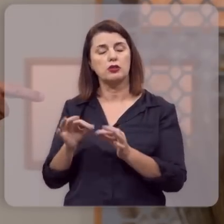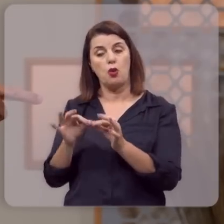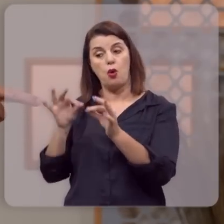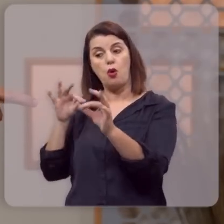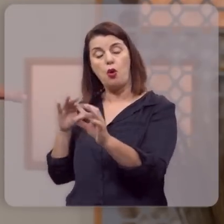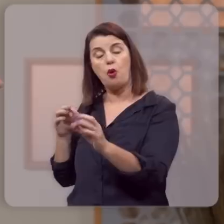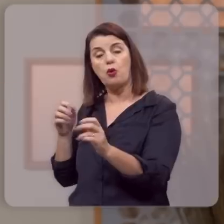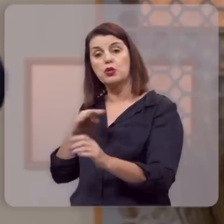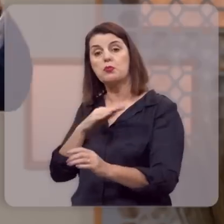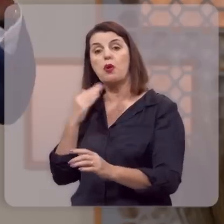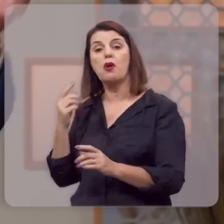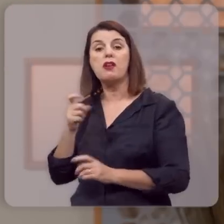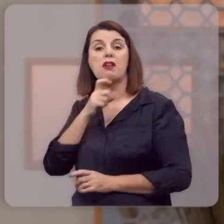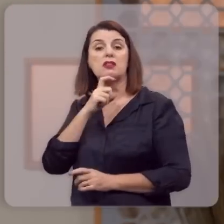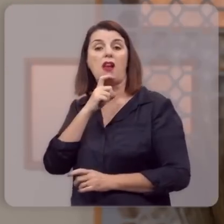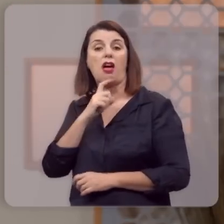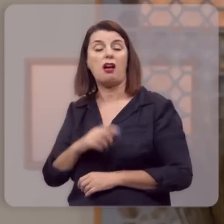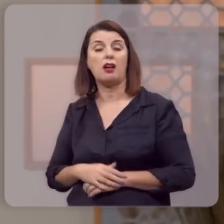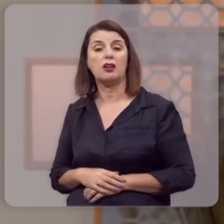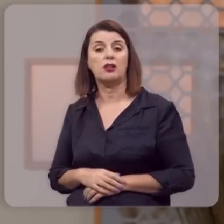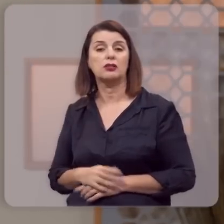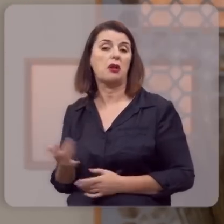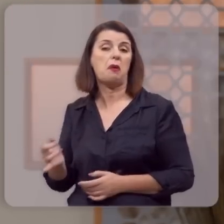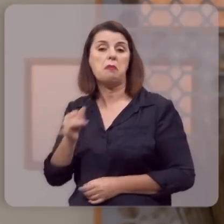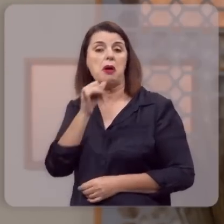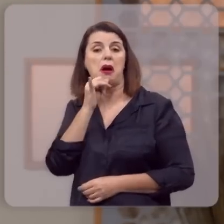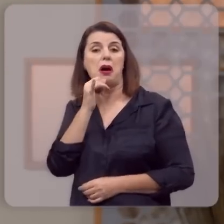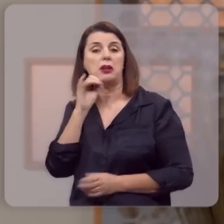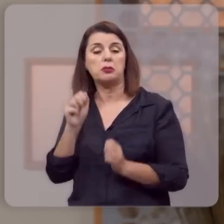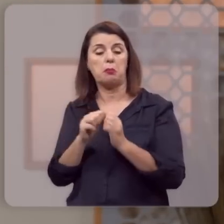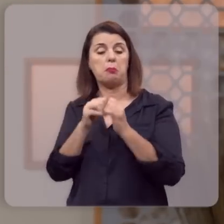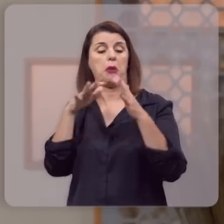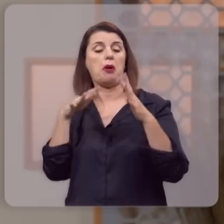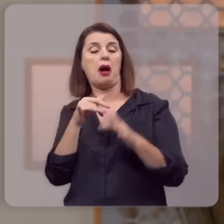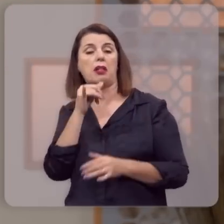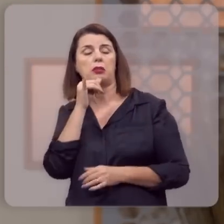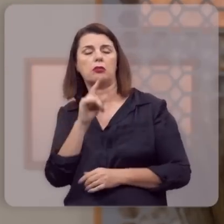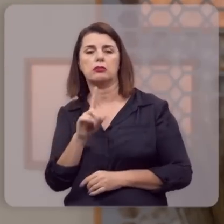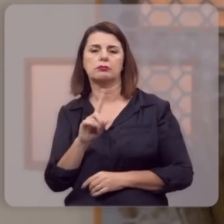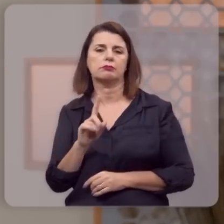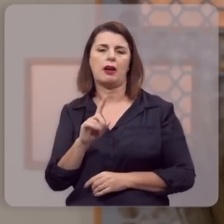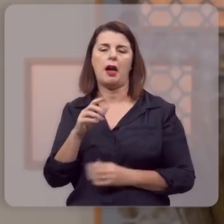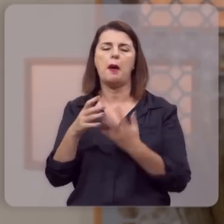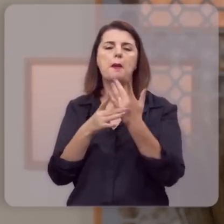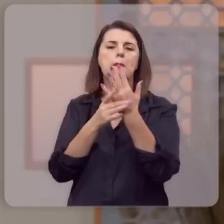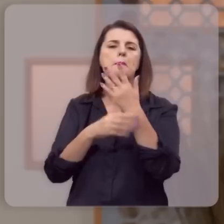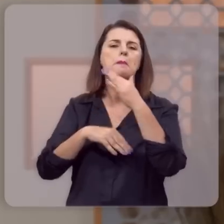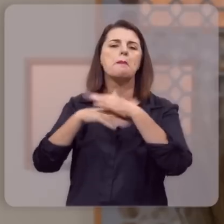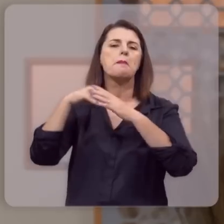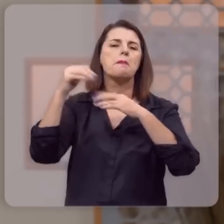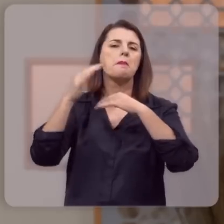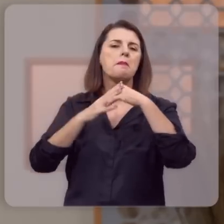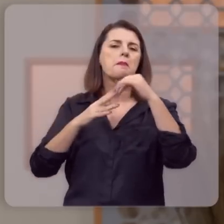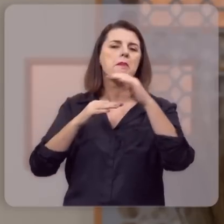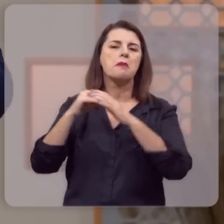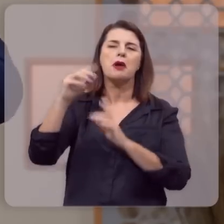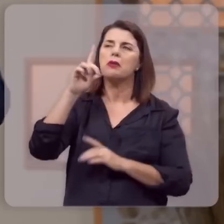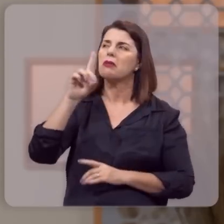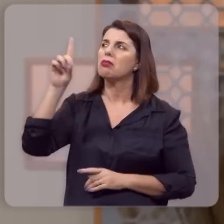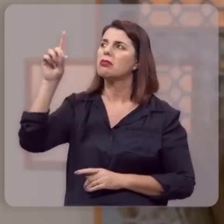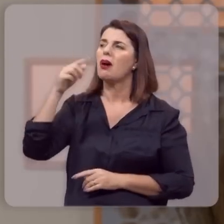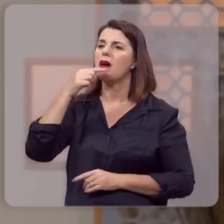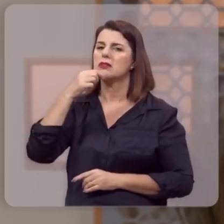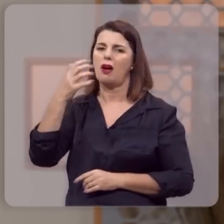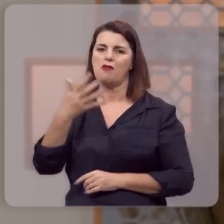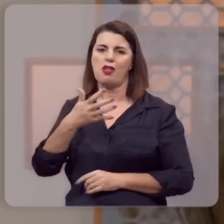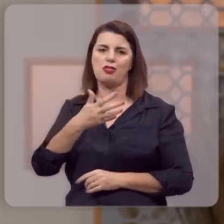morreríamos congelados. Não foi o acaso, nem uma explosão que nos deixou aqui. Foram as mãos do nosso glorioso Redentor.